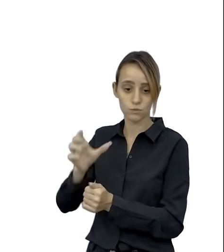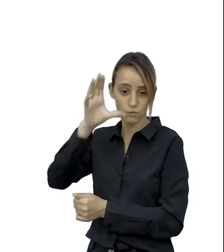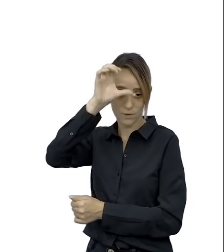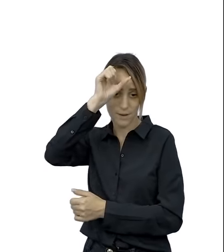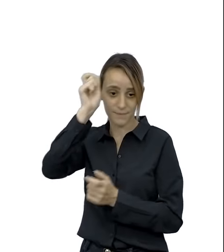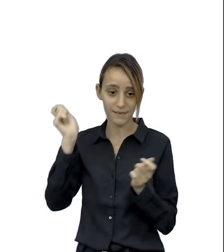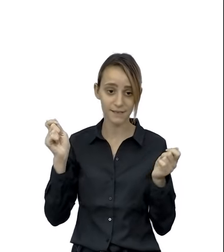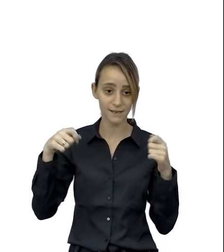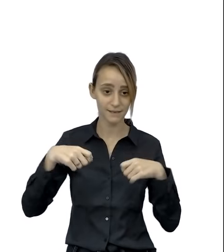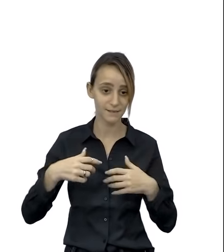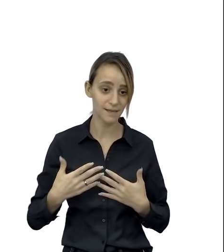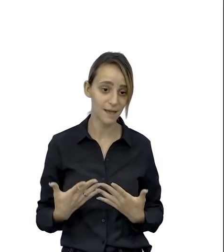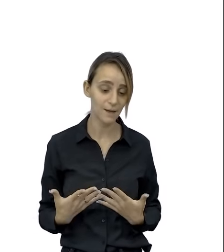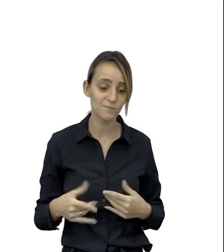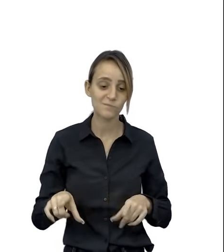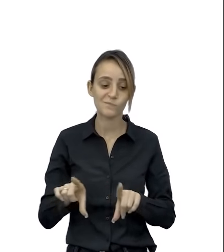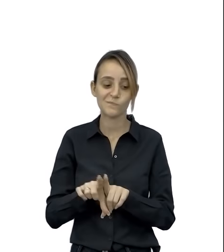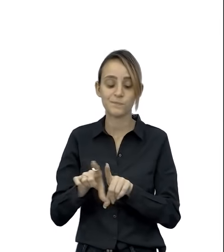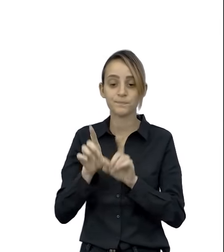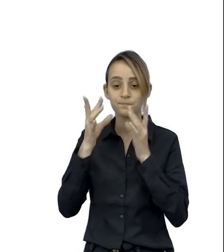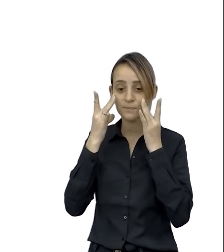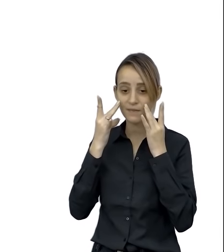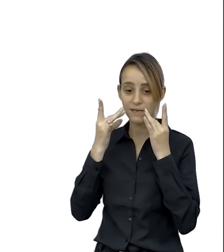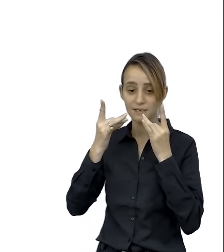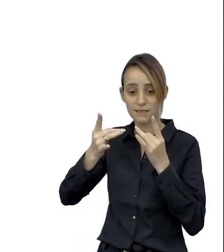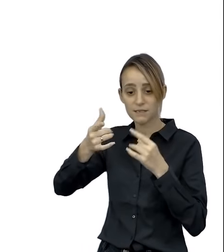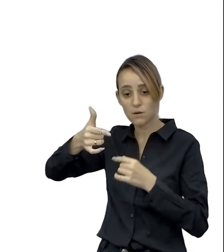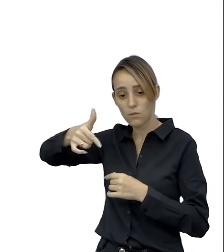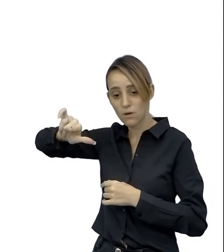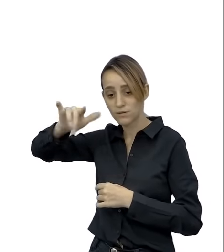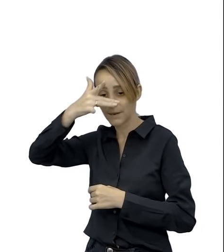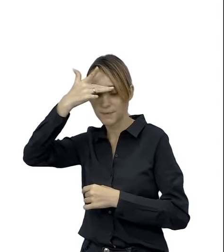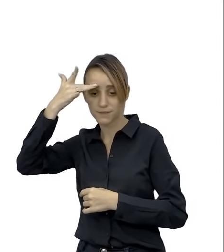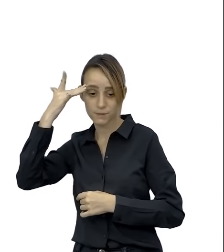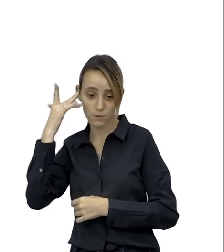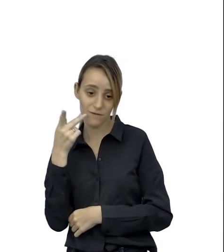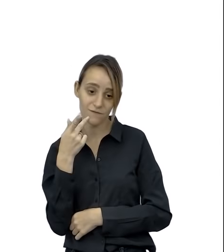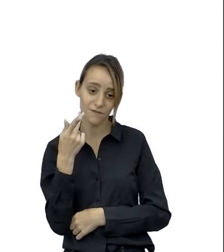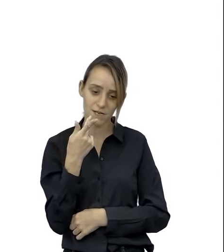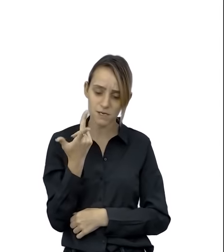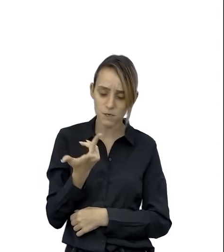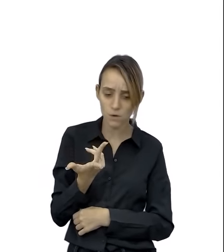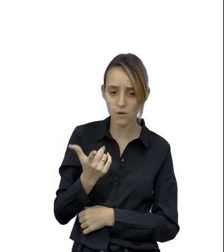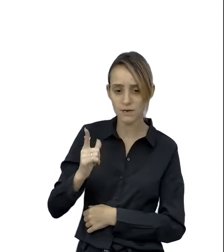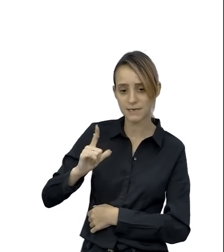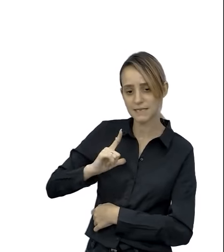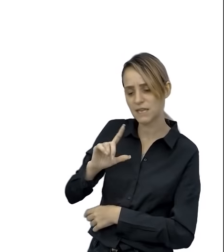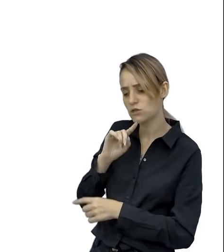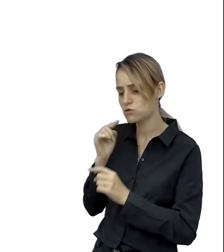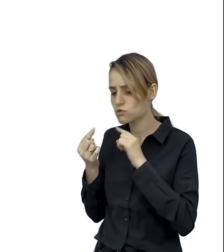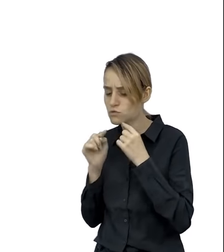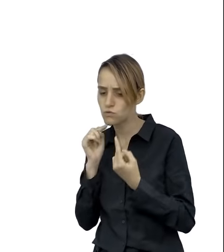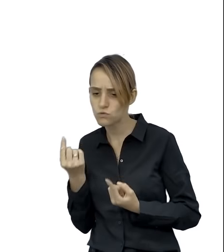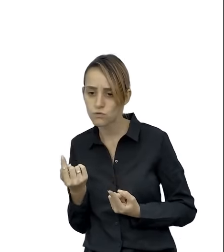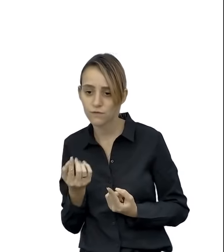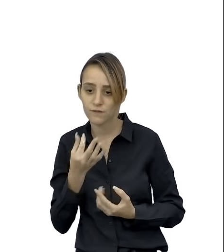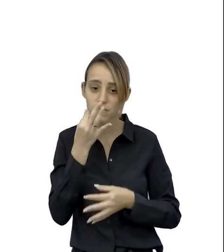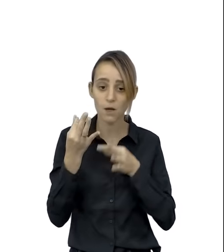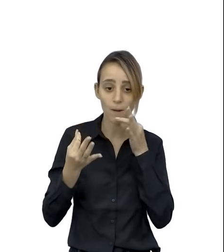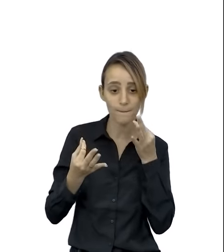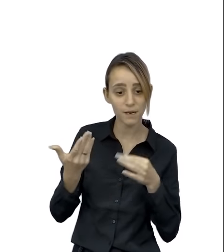uma escuta atenta ao que o outro está dizendo. Se tem uma observação, uma dúvida, às vezes o